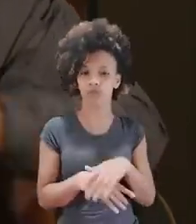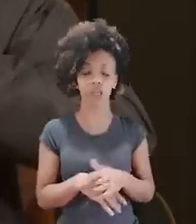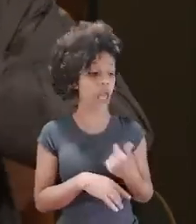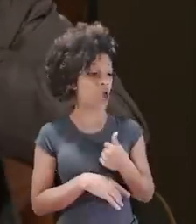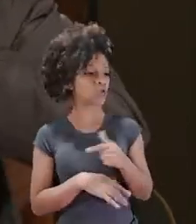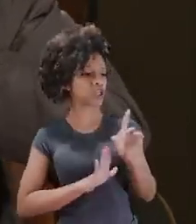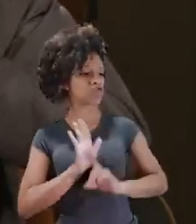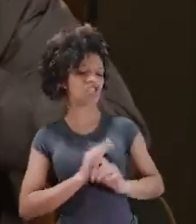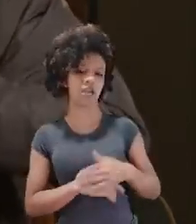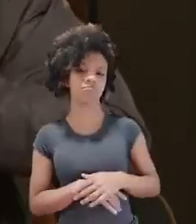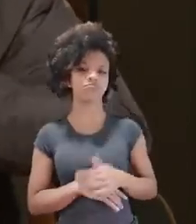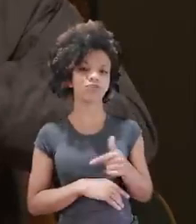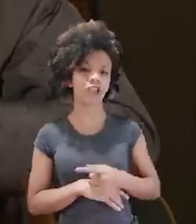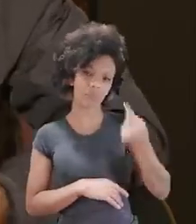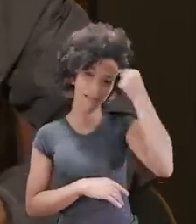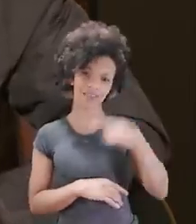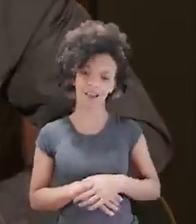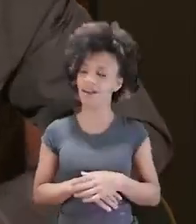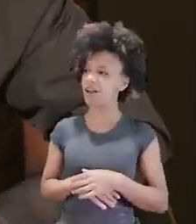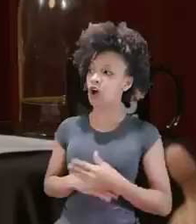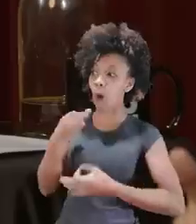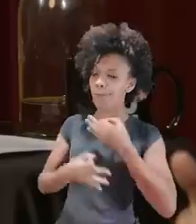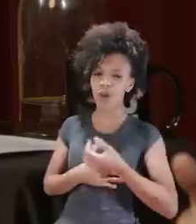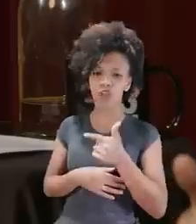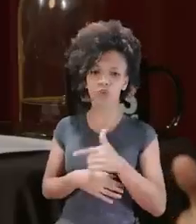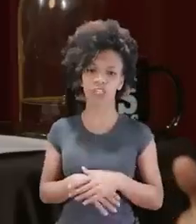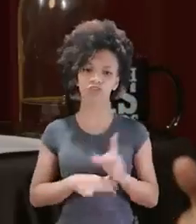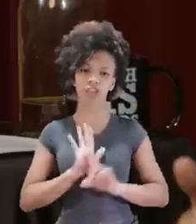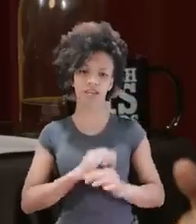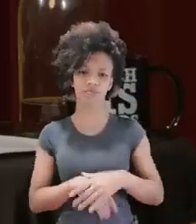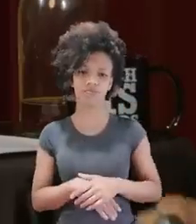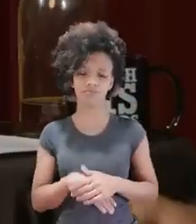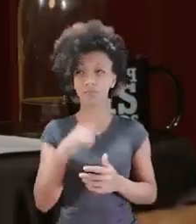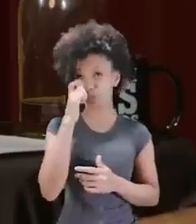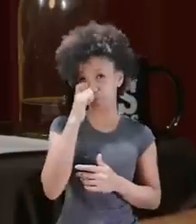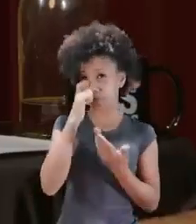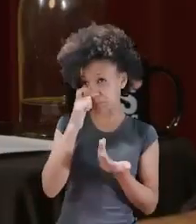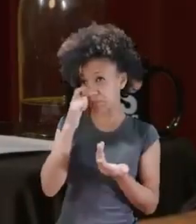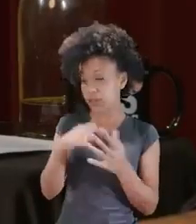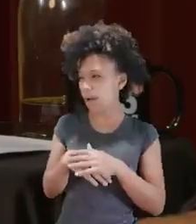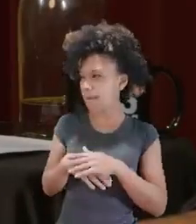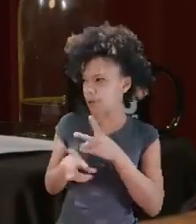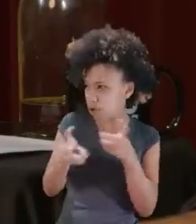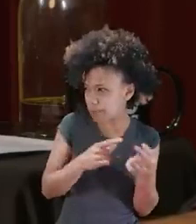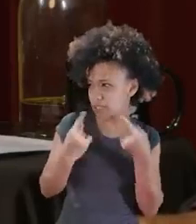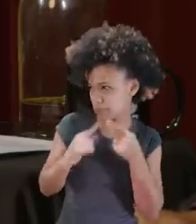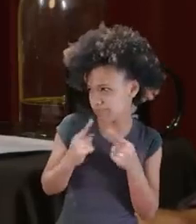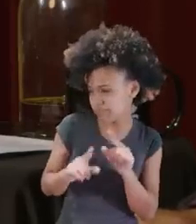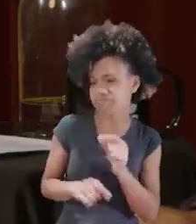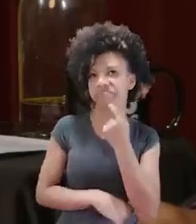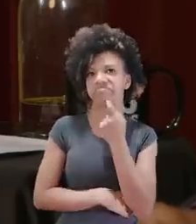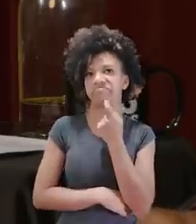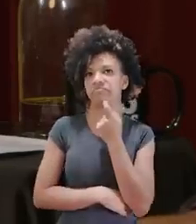tem a ver com o seguinte eu não tenho direito de pensar eu não tenho direito de me expressar é mas eu acho que é isso que eles estão falando na acho que o pelo que eu vejo